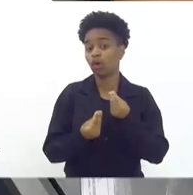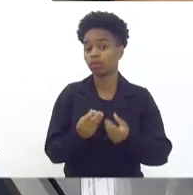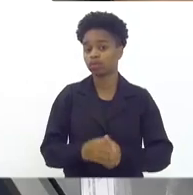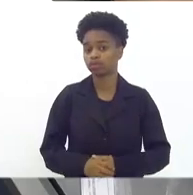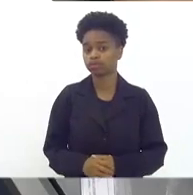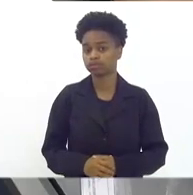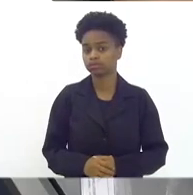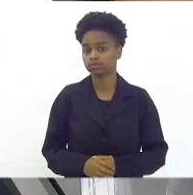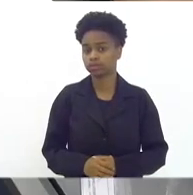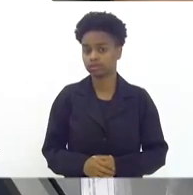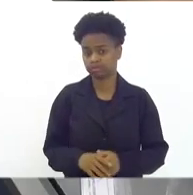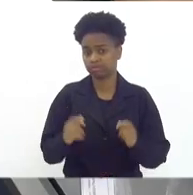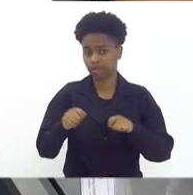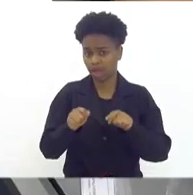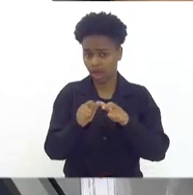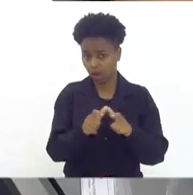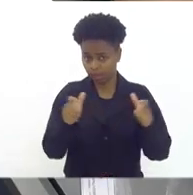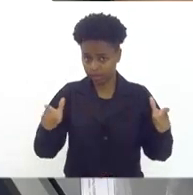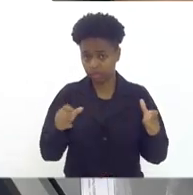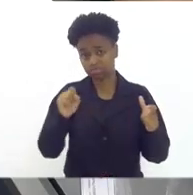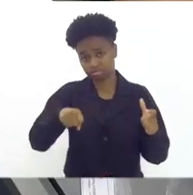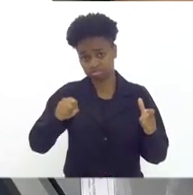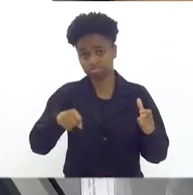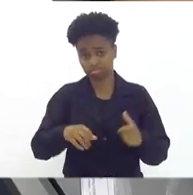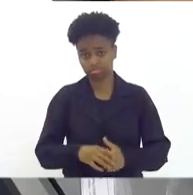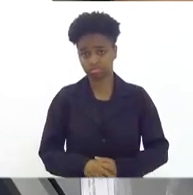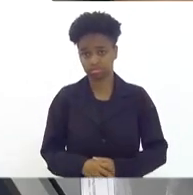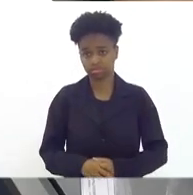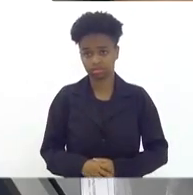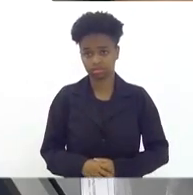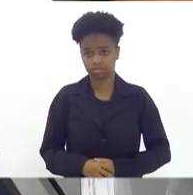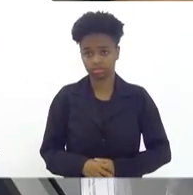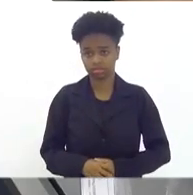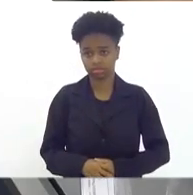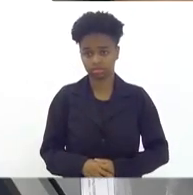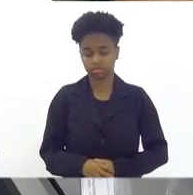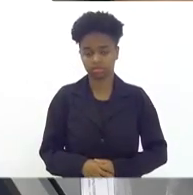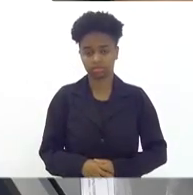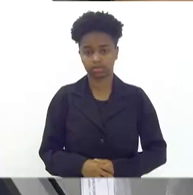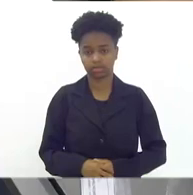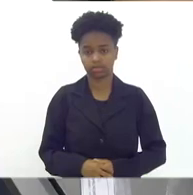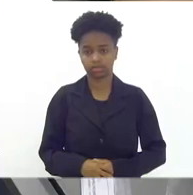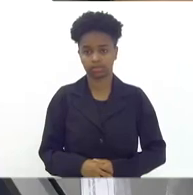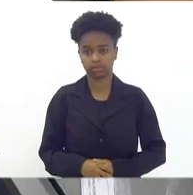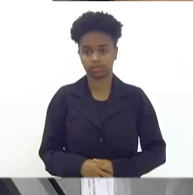expandir é possível a gente vai vai tudo isso Isso